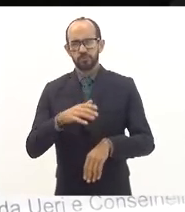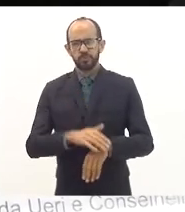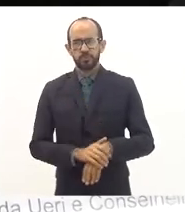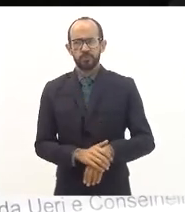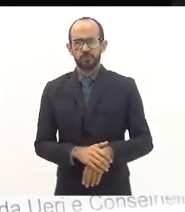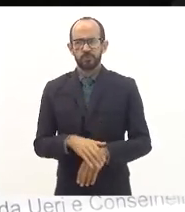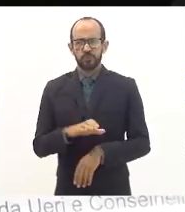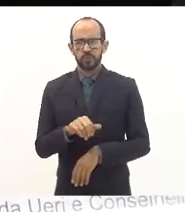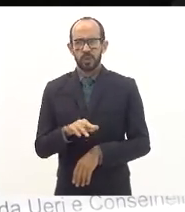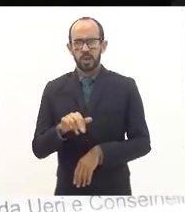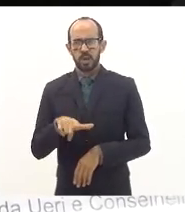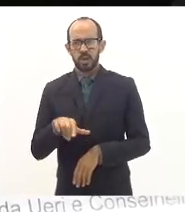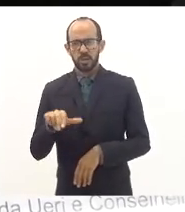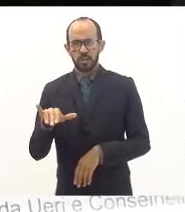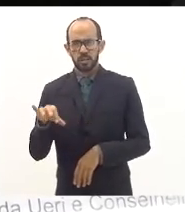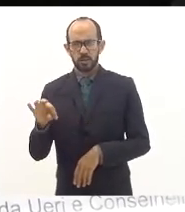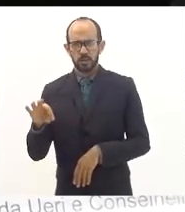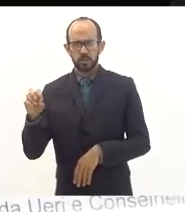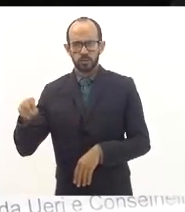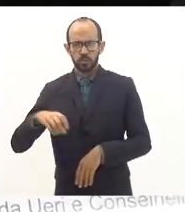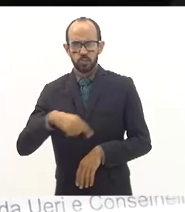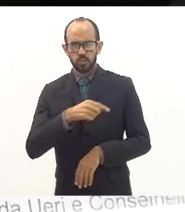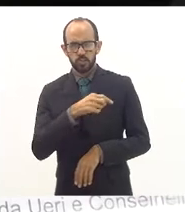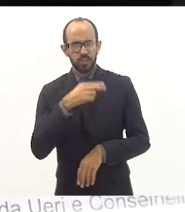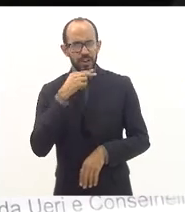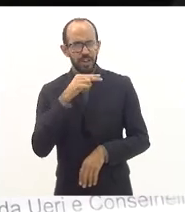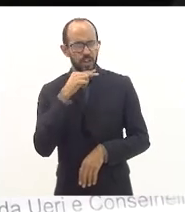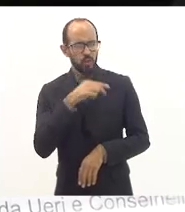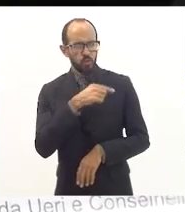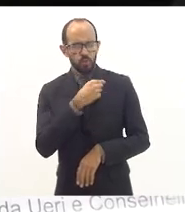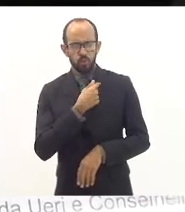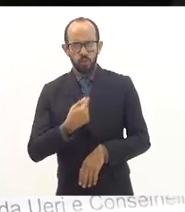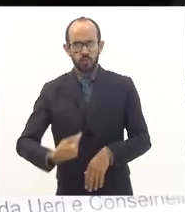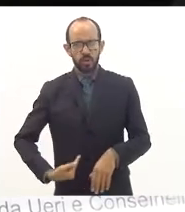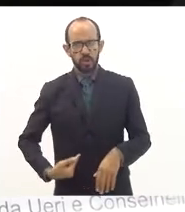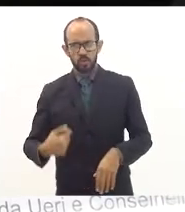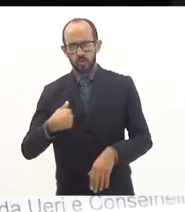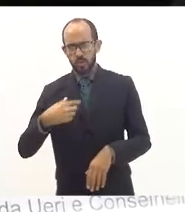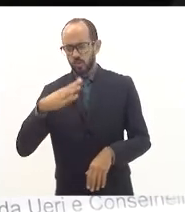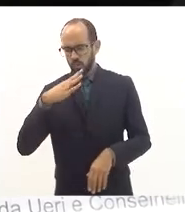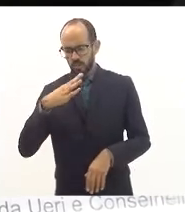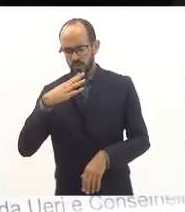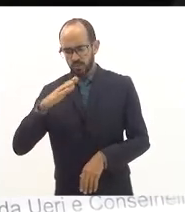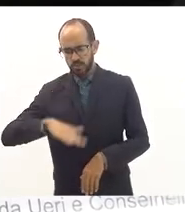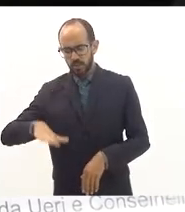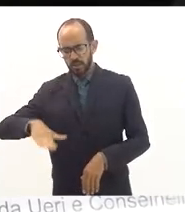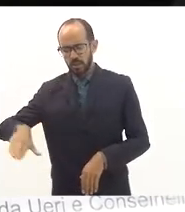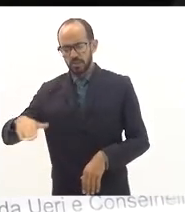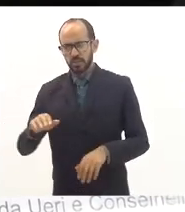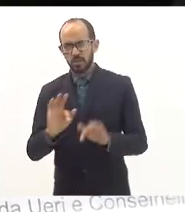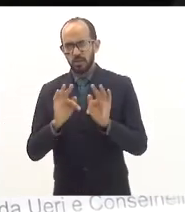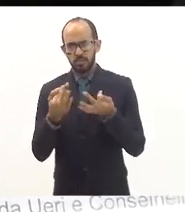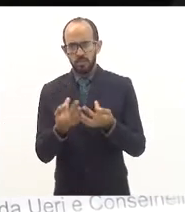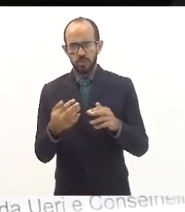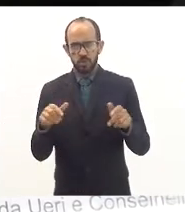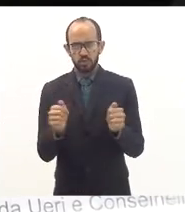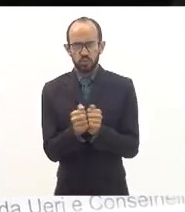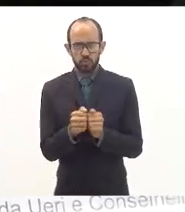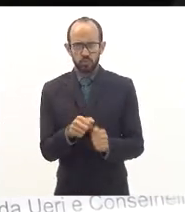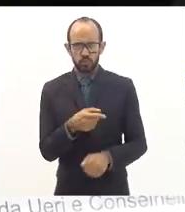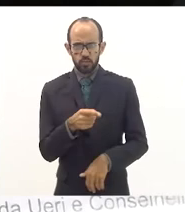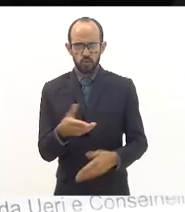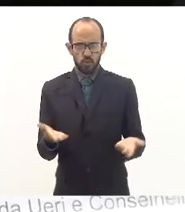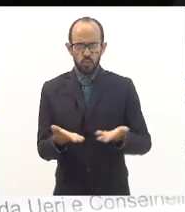Carlito Brizola, neto do governador, né, que eu conheci criança, né, toda a família, e que